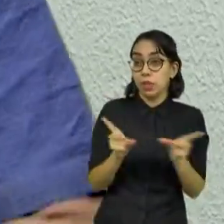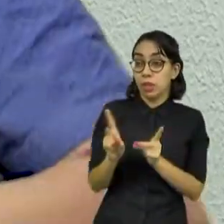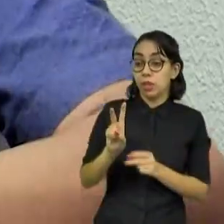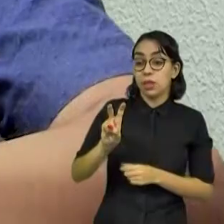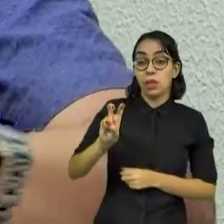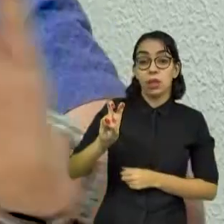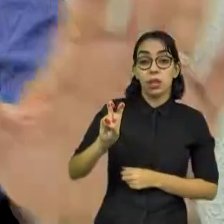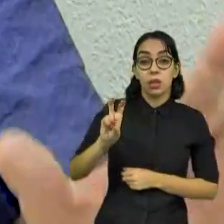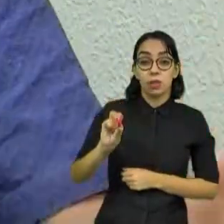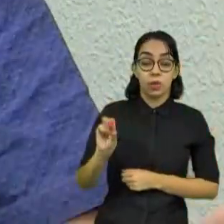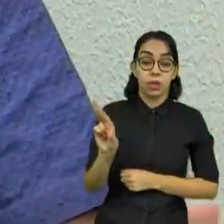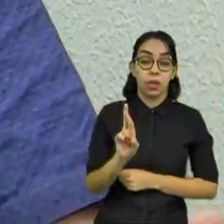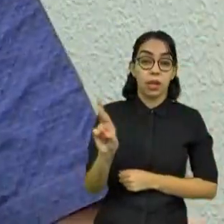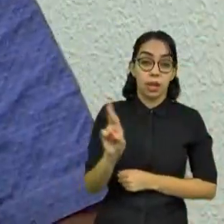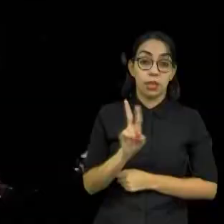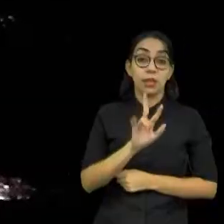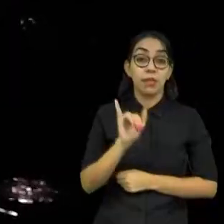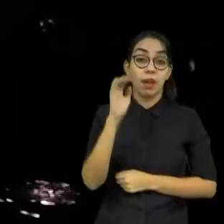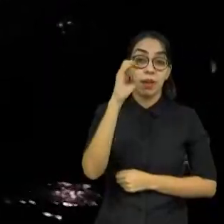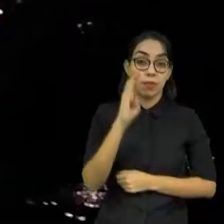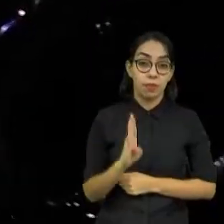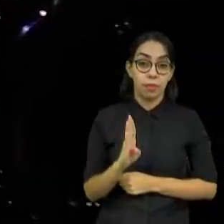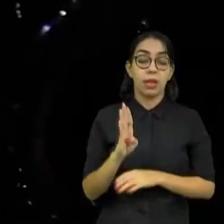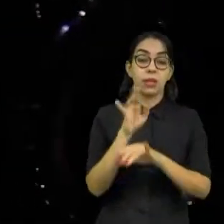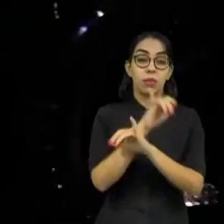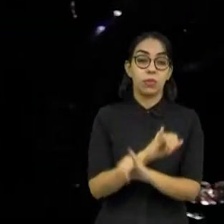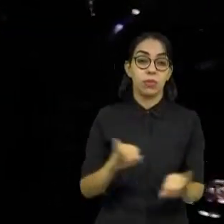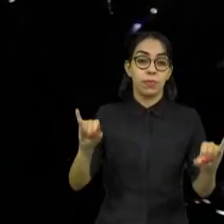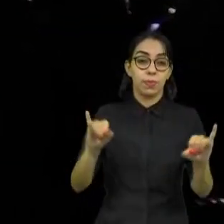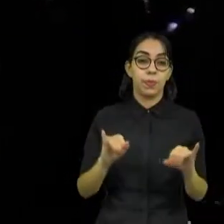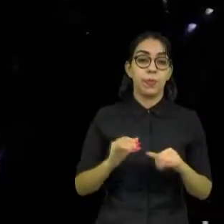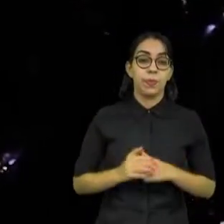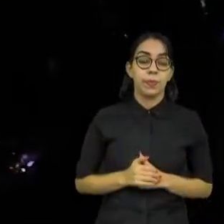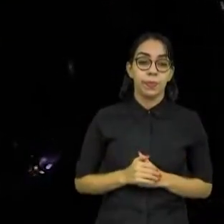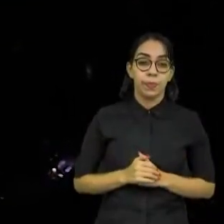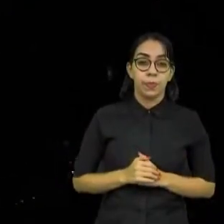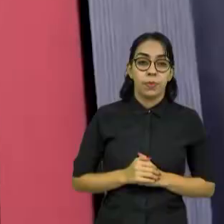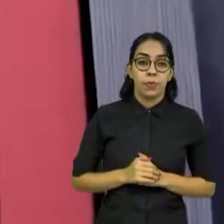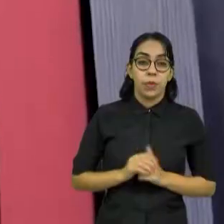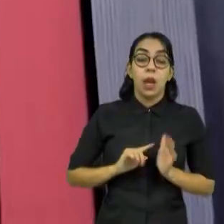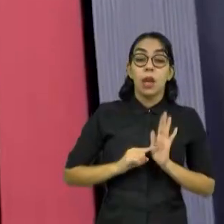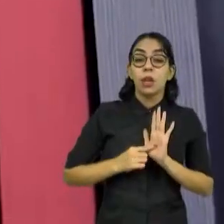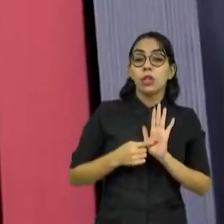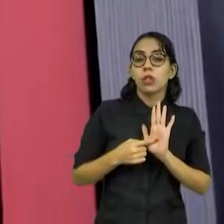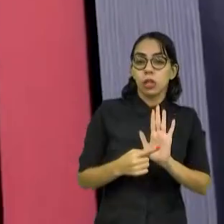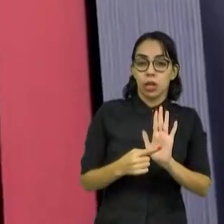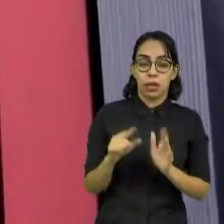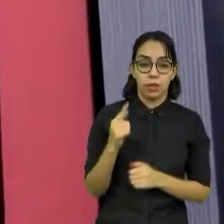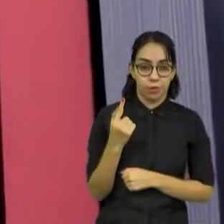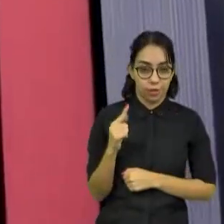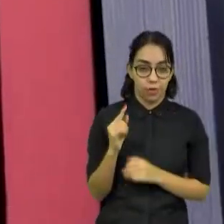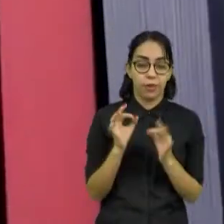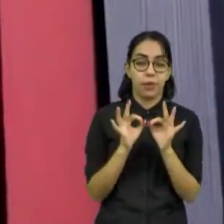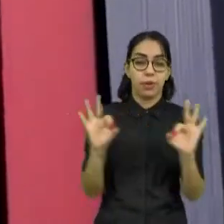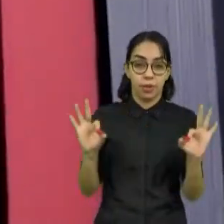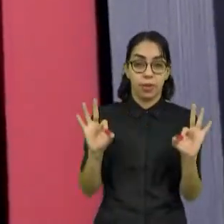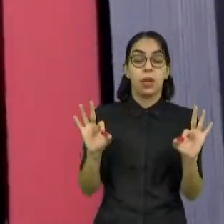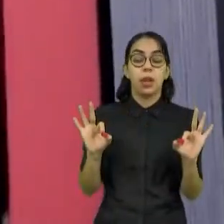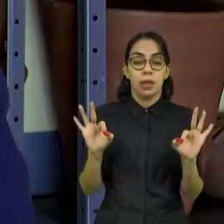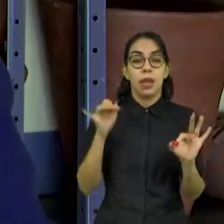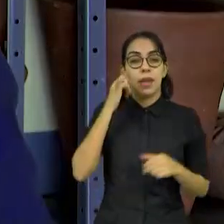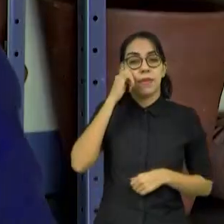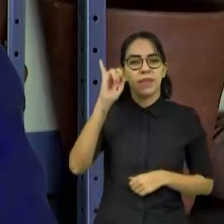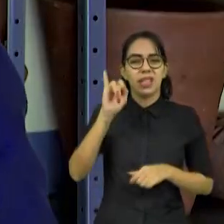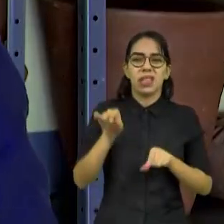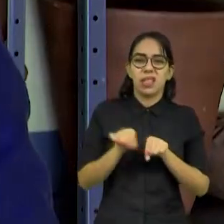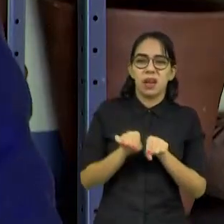E isso vai ser conhecido no Brasil todo. A indicação geográfica também evita a falsificação de produtos.